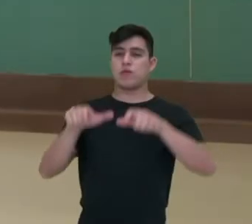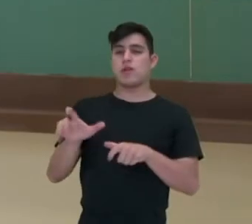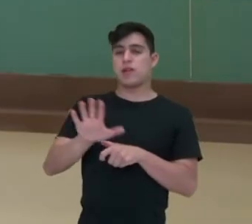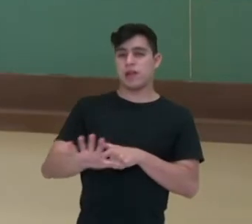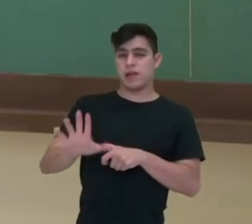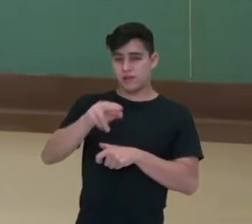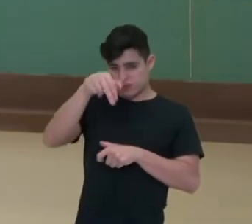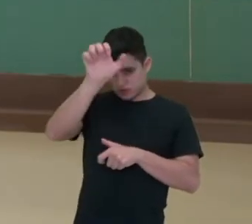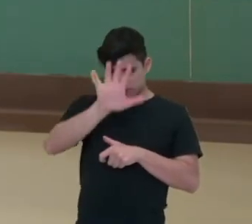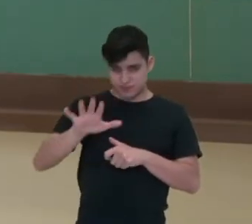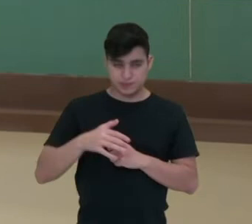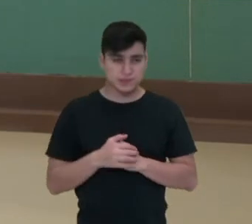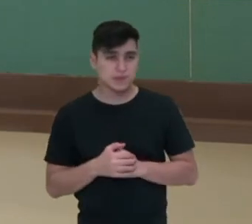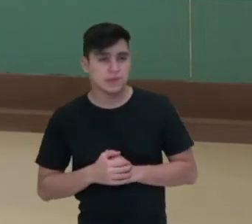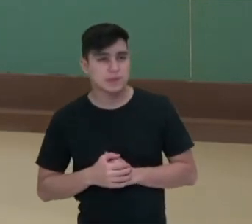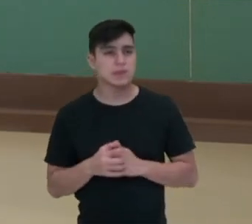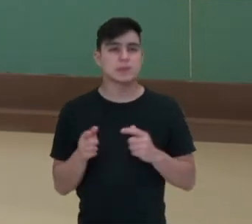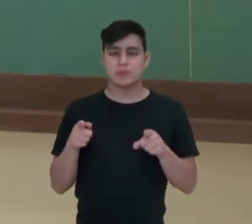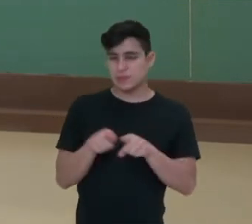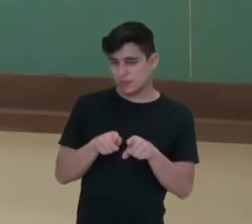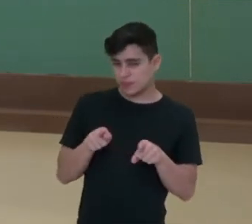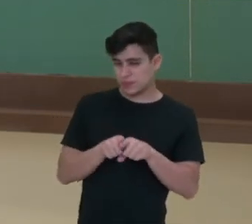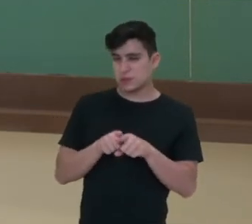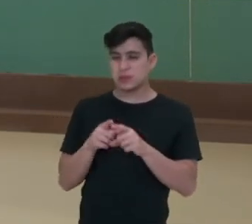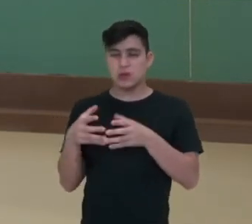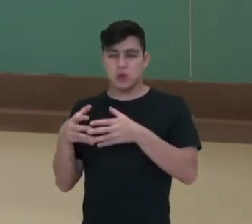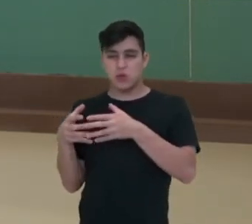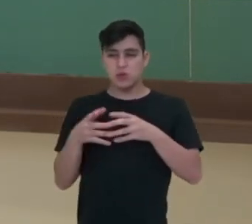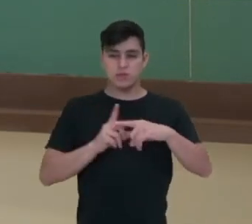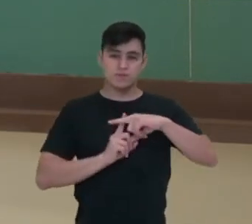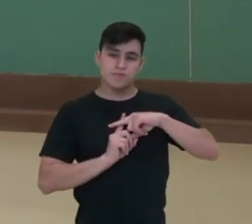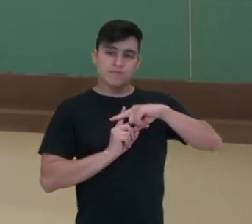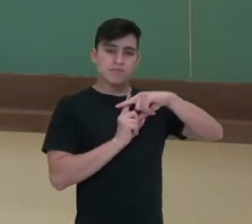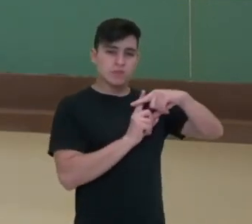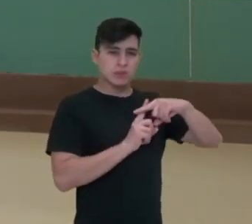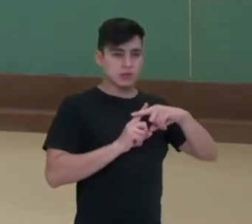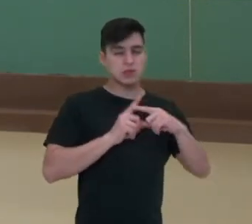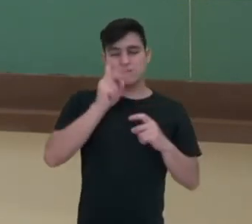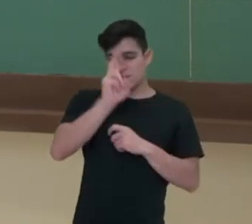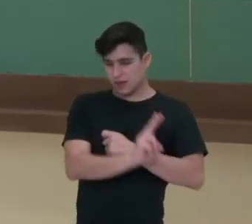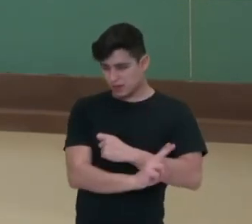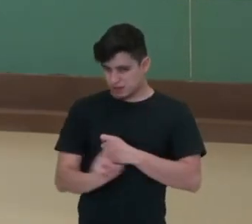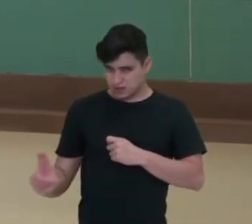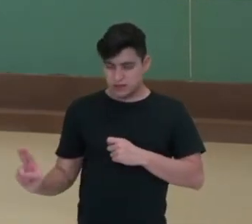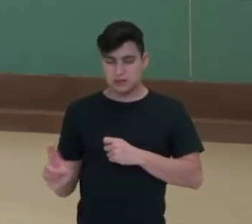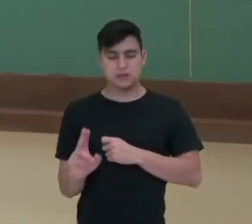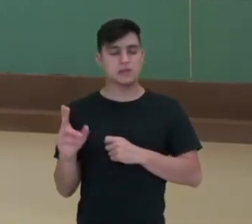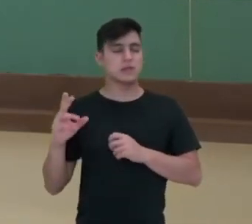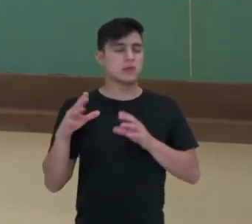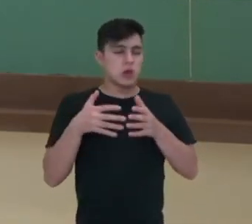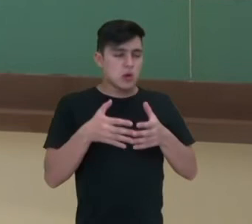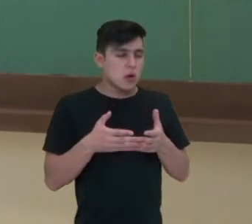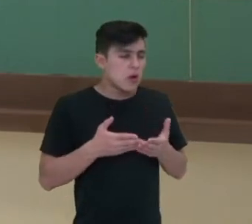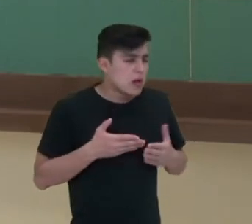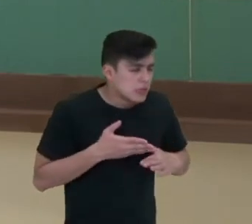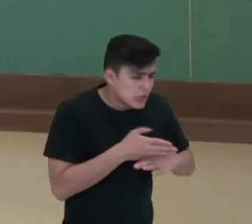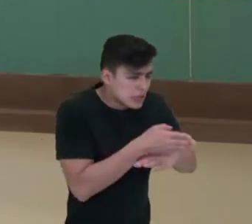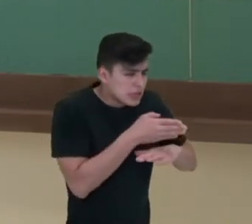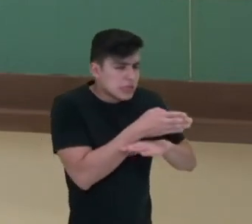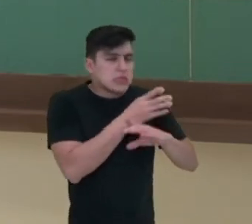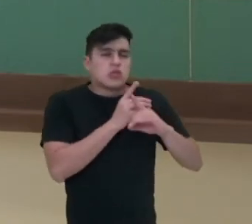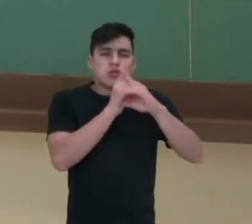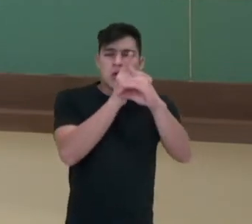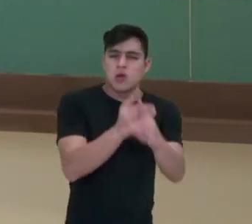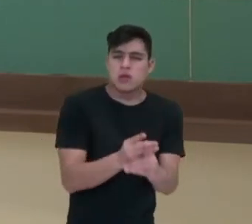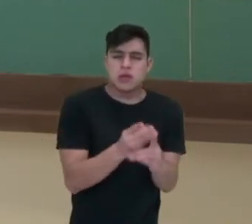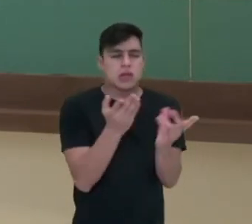áreas. E aí nós temos também as missões jesuíticas, que foram missões de exploração, de levar a doutrina